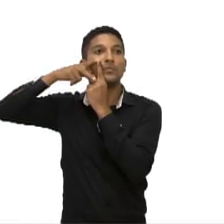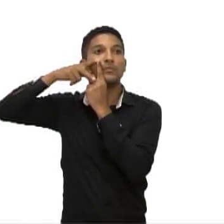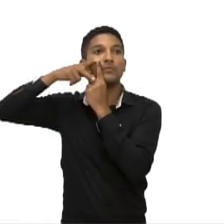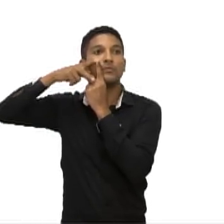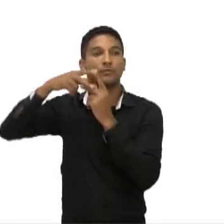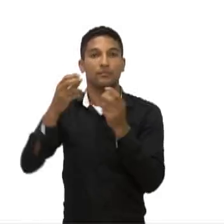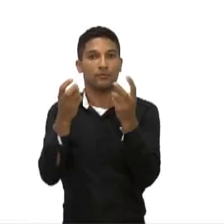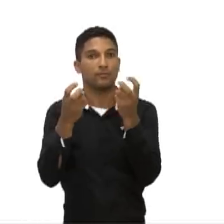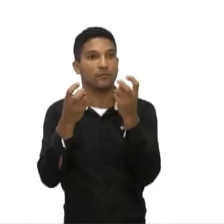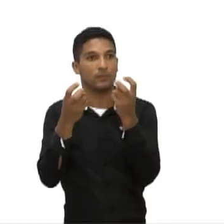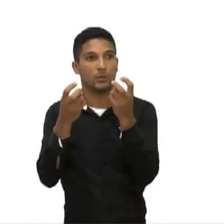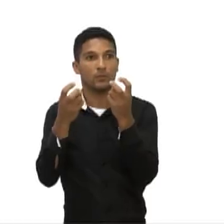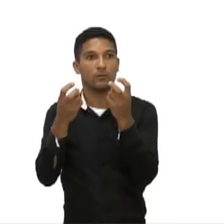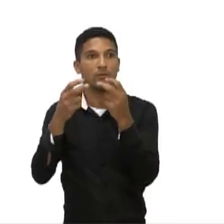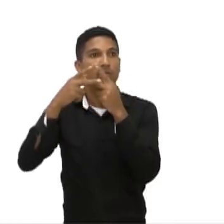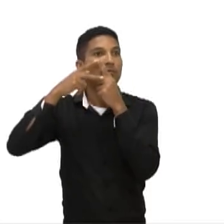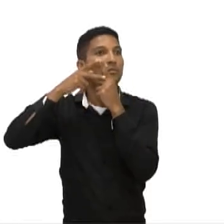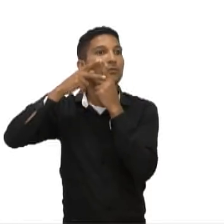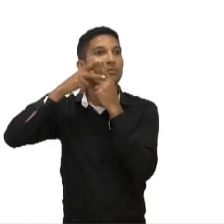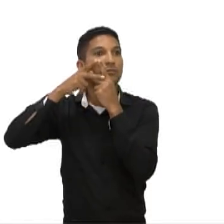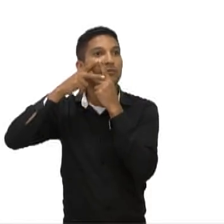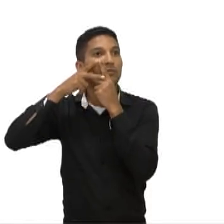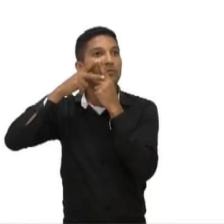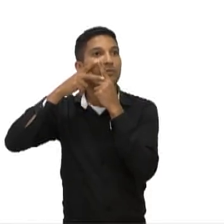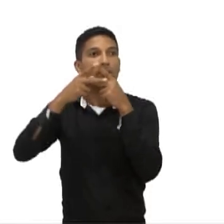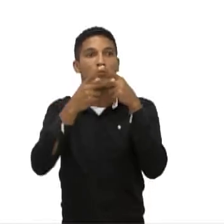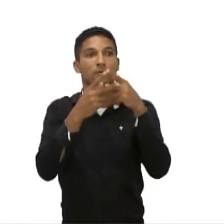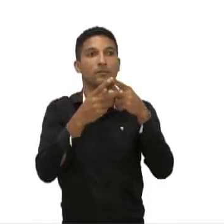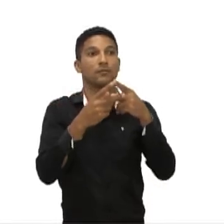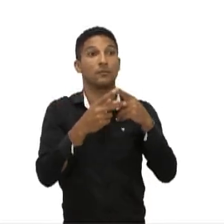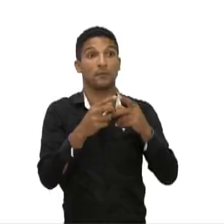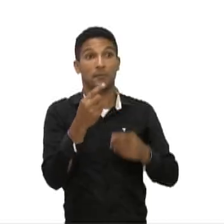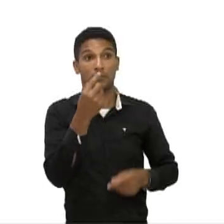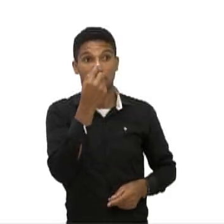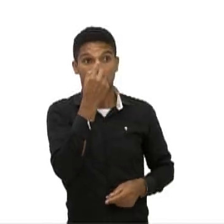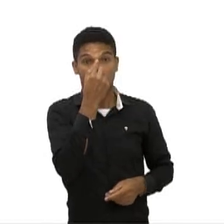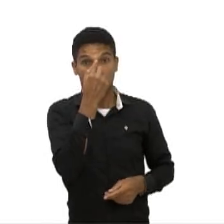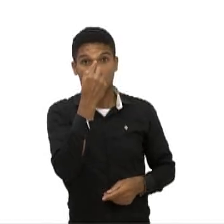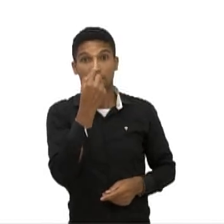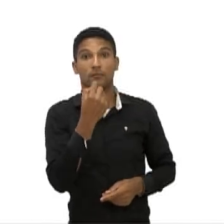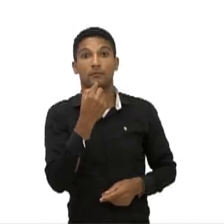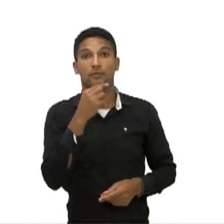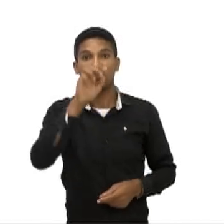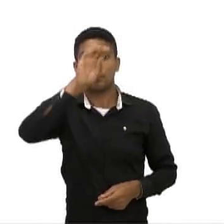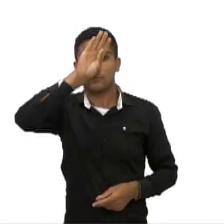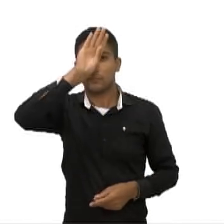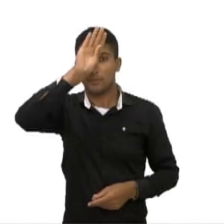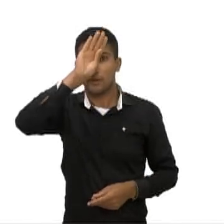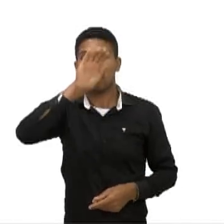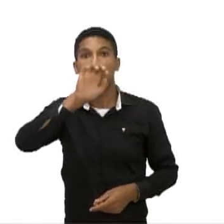B e de B até E, tá bom, galerinha? E agora,